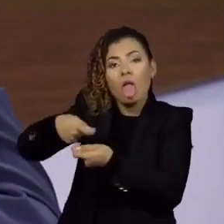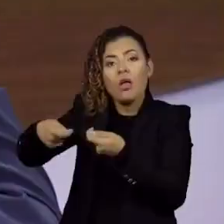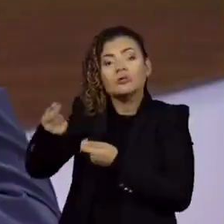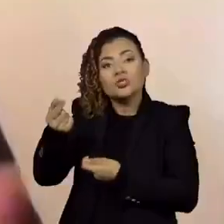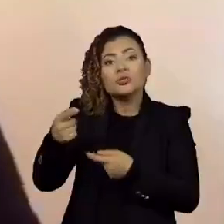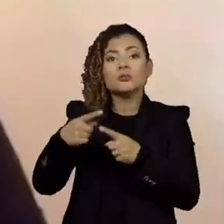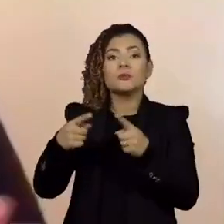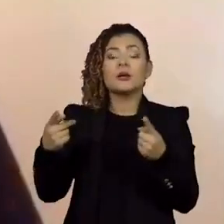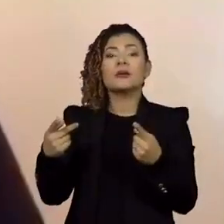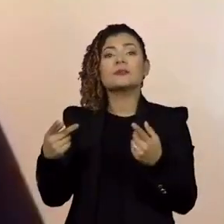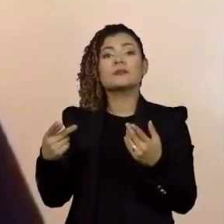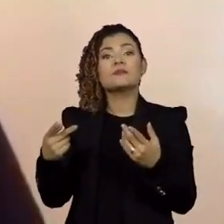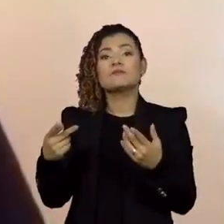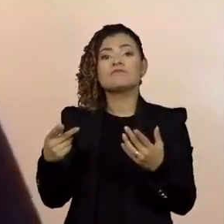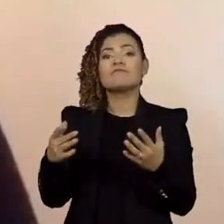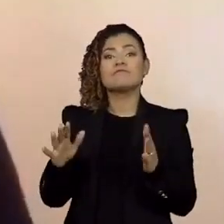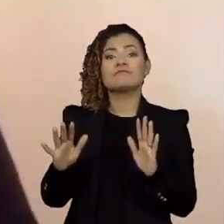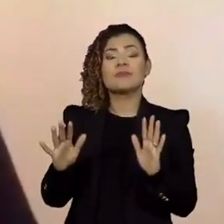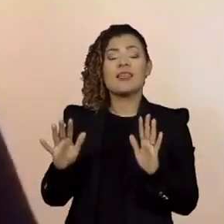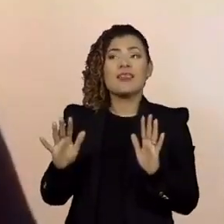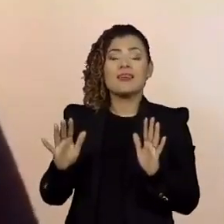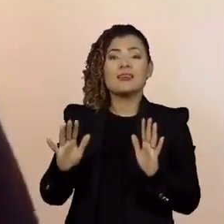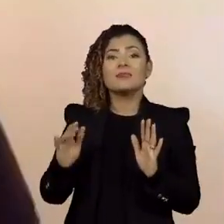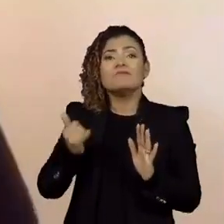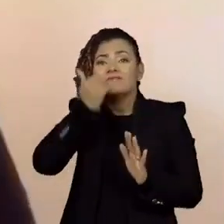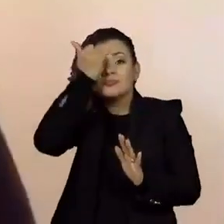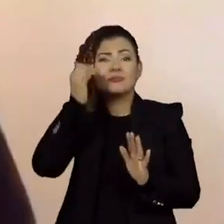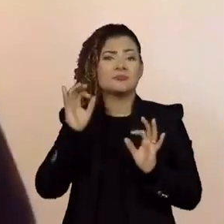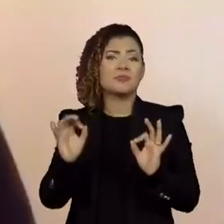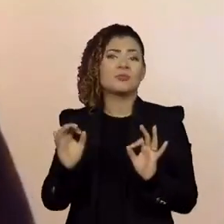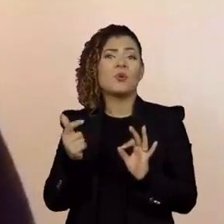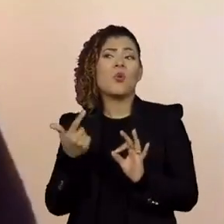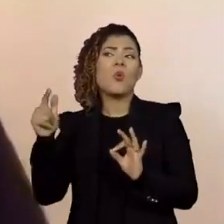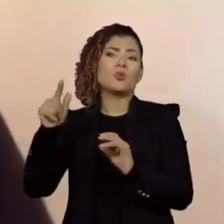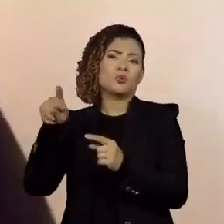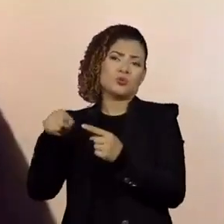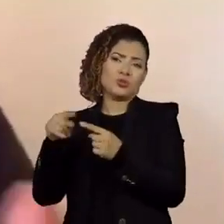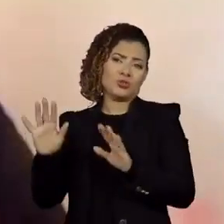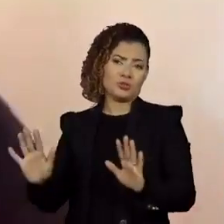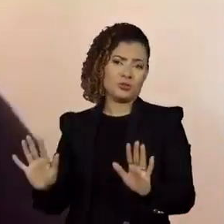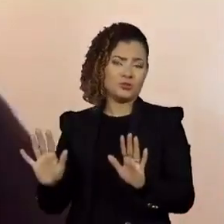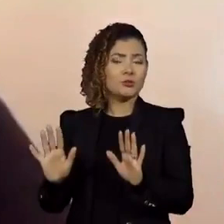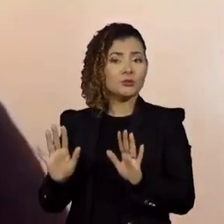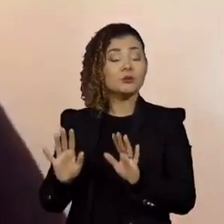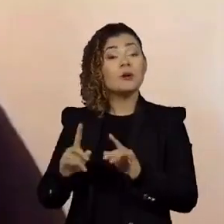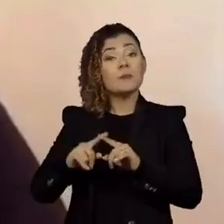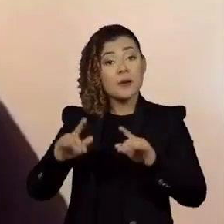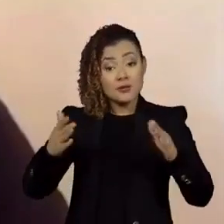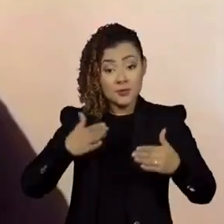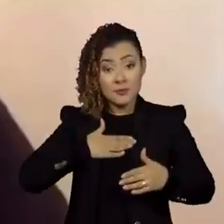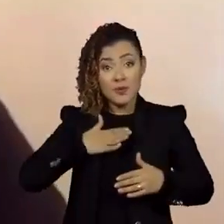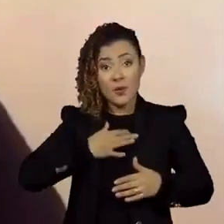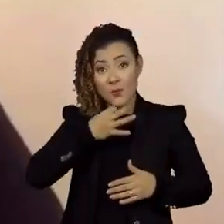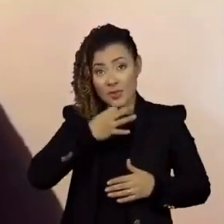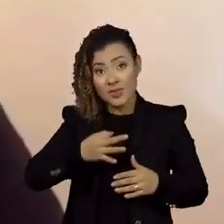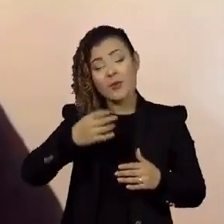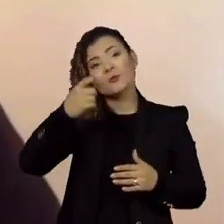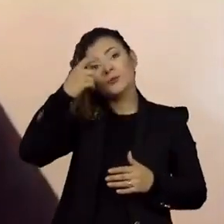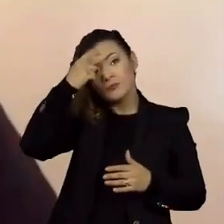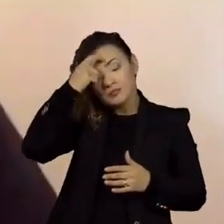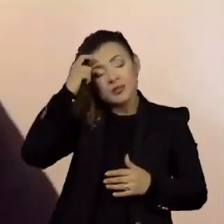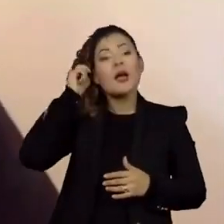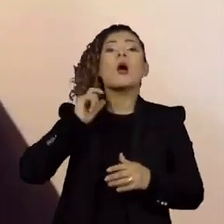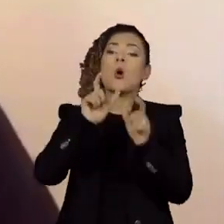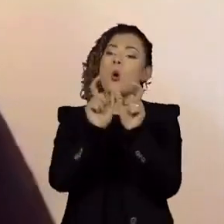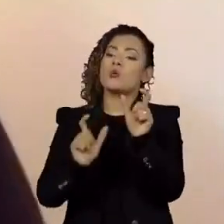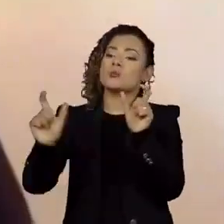está falsificada e equivocada. Então, a moeda tem outra razão. Agora, este é a primeira parte conceitual da